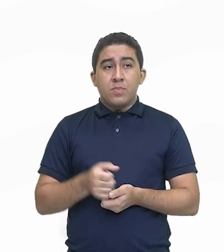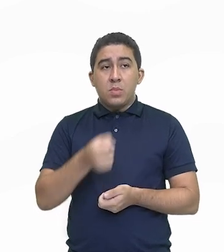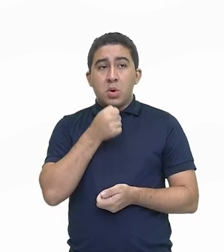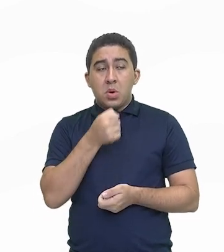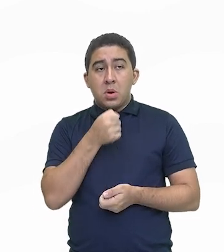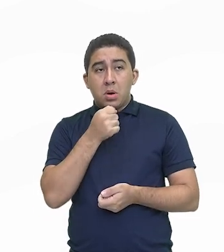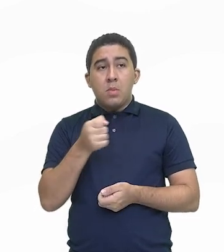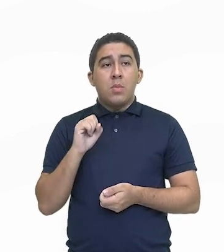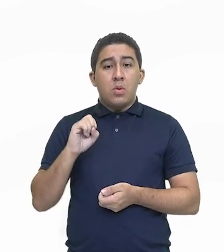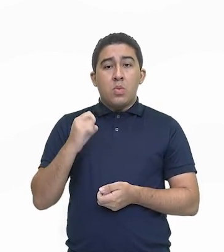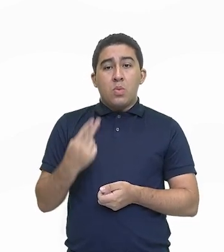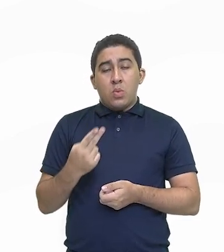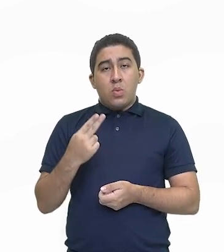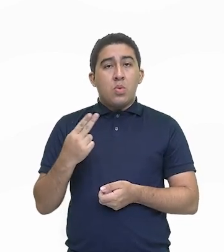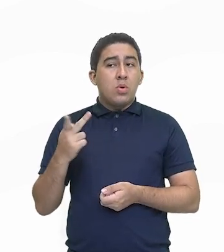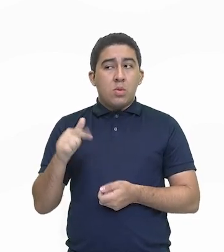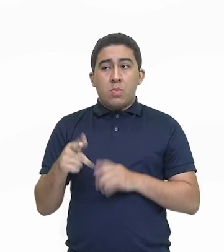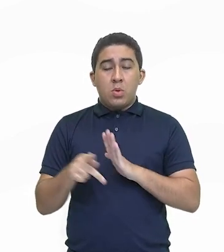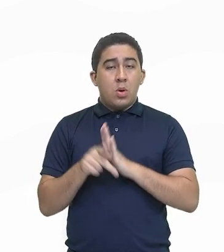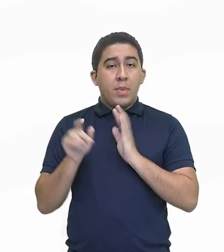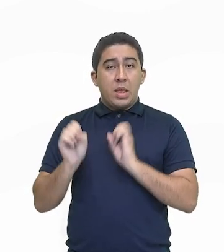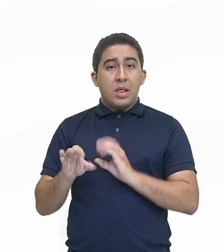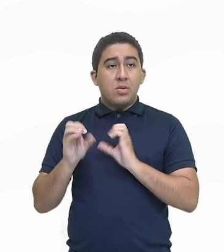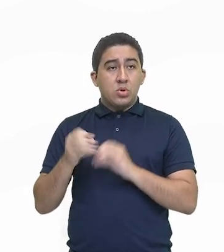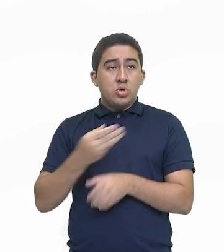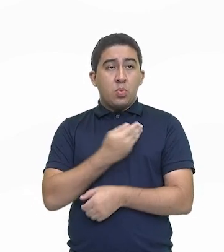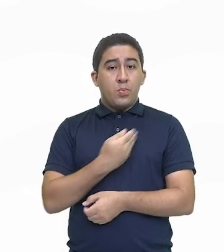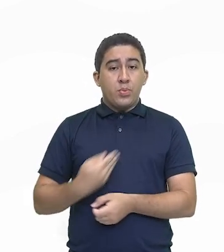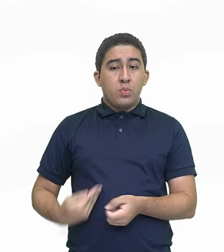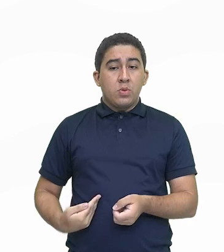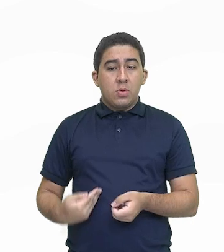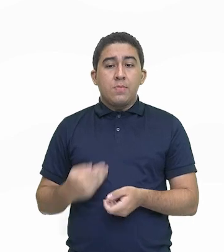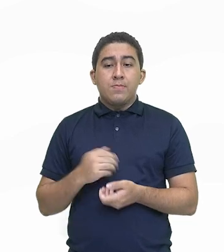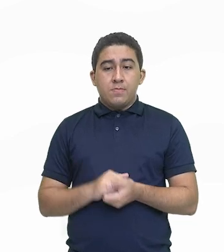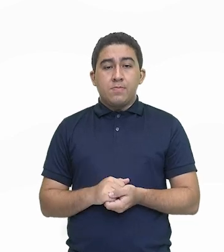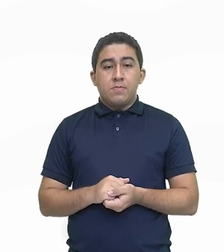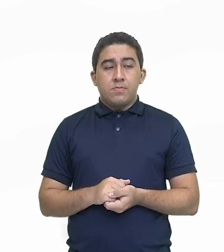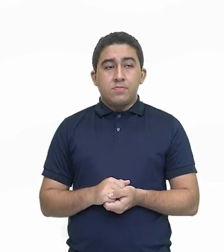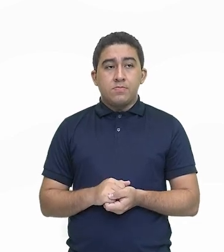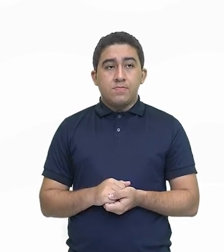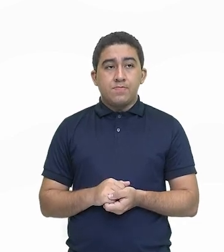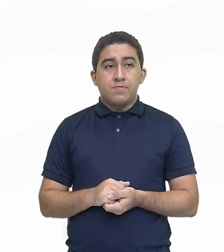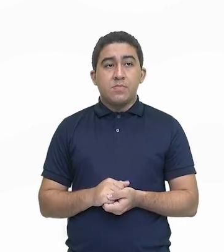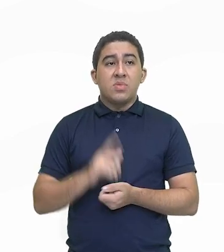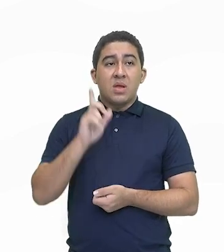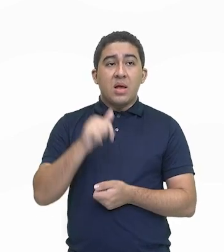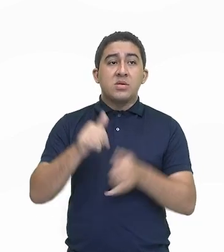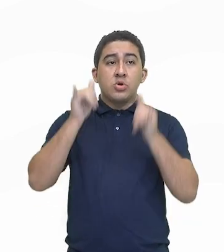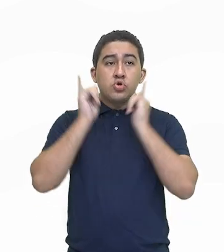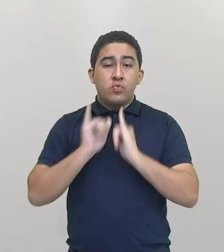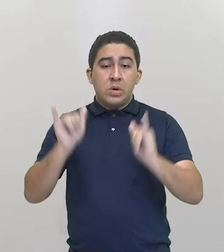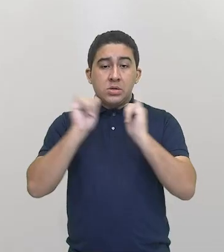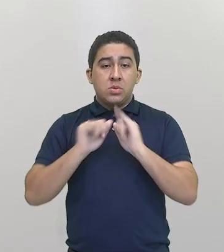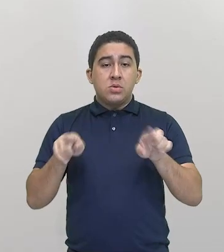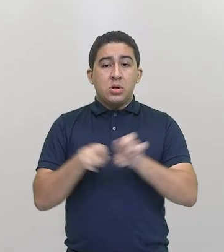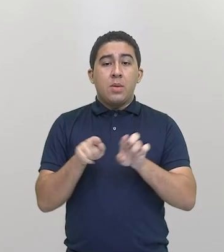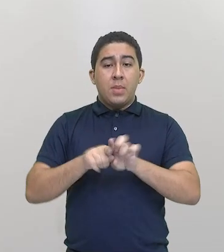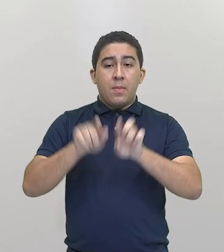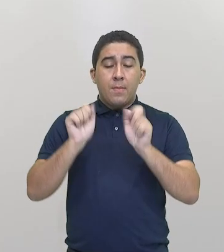até mesmo na educação pública. E aí essa divulgação científica também pode ocorrer por meio